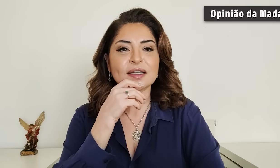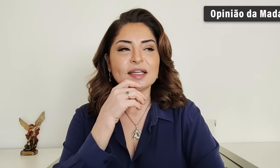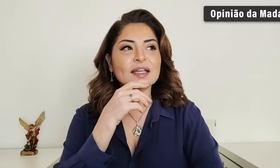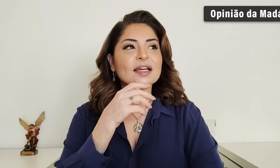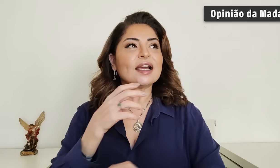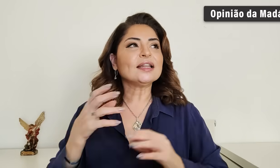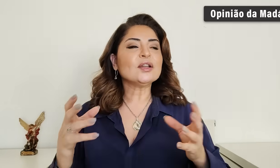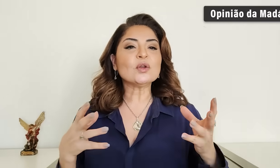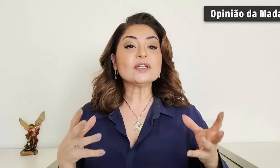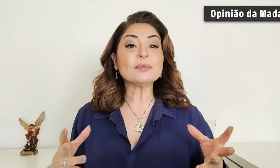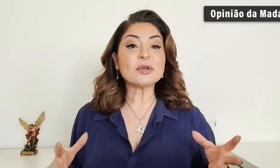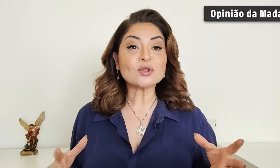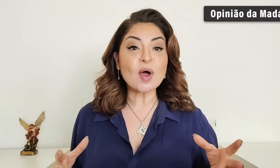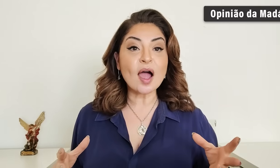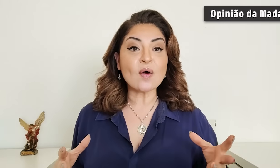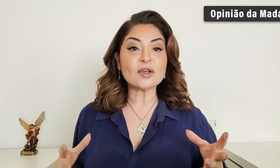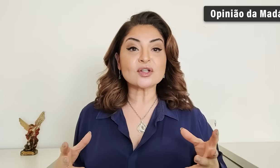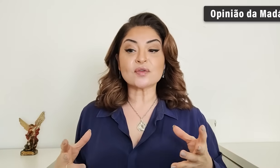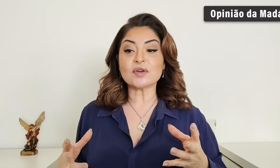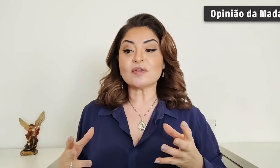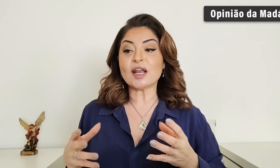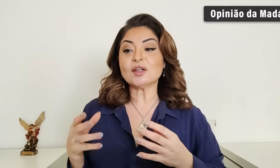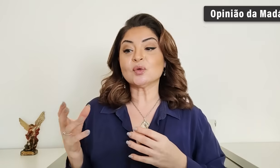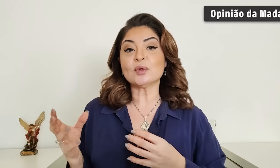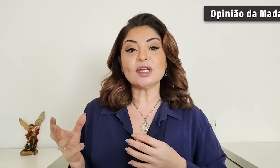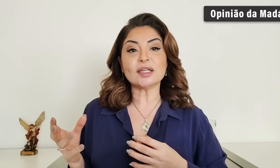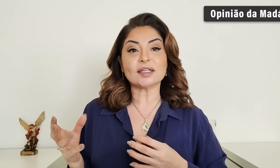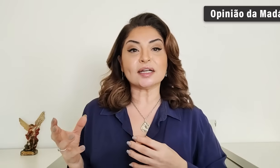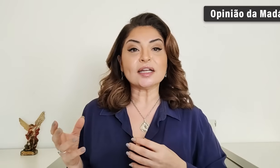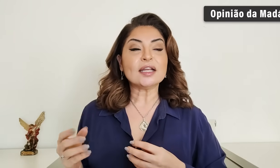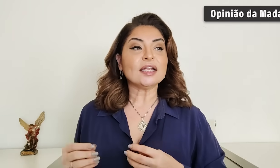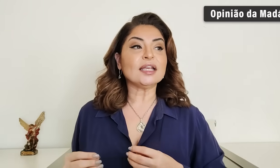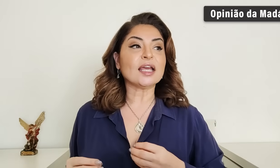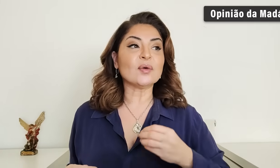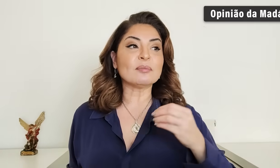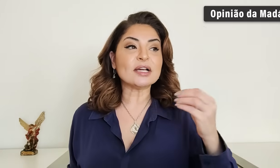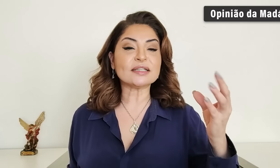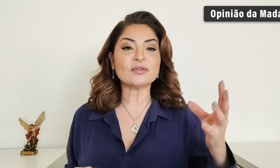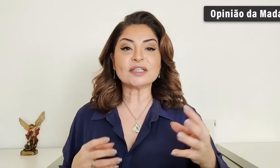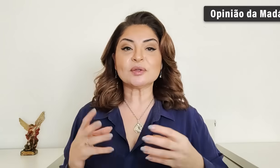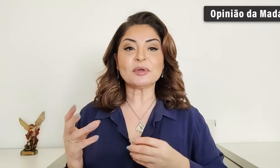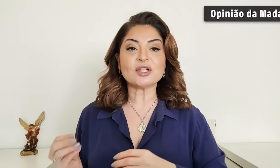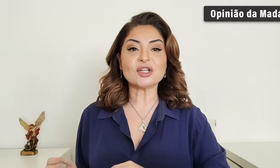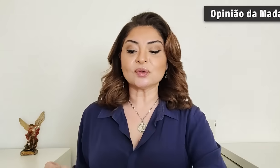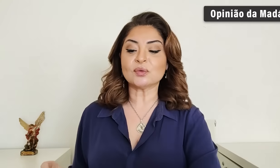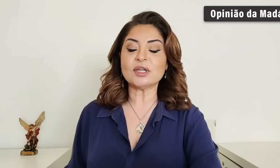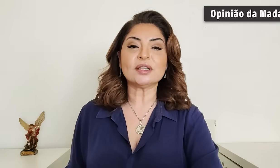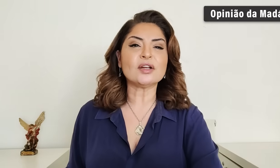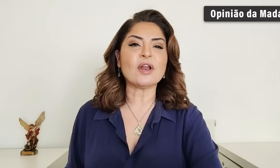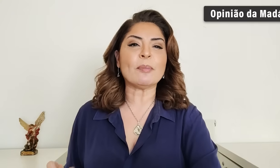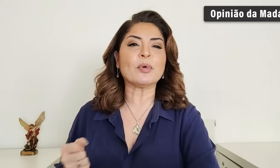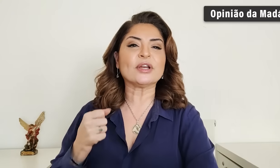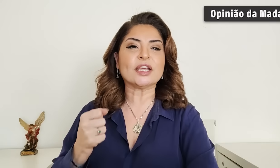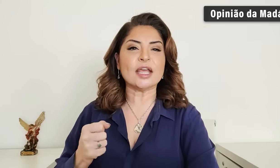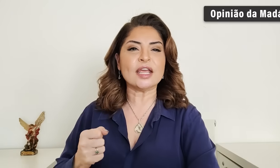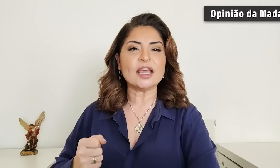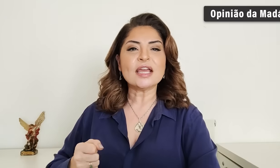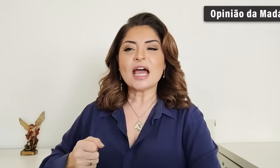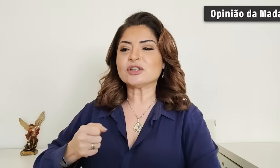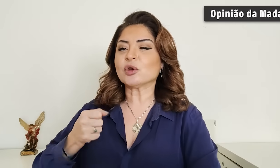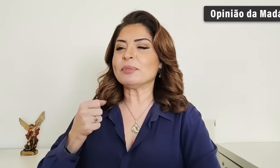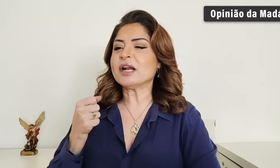Musk? Cadê todo esse pessoal que a gente ouvia falar em Twitter, em Elon Musk fazendo piadinha no Twitter? Ele falava, por